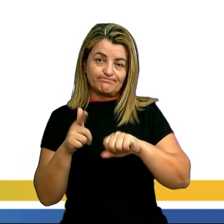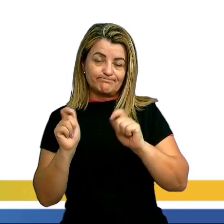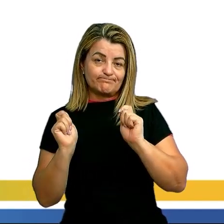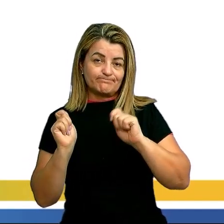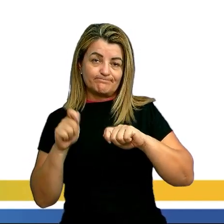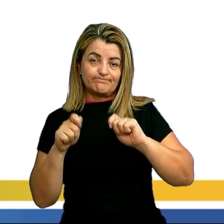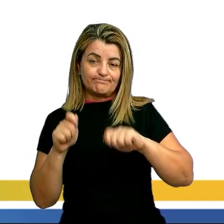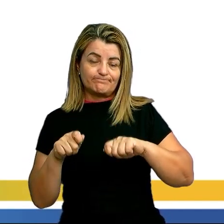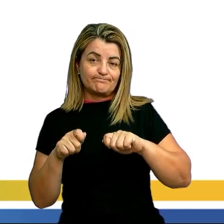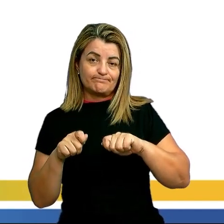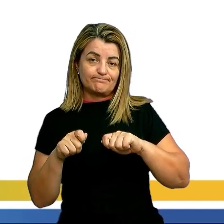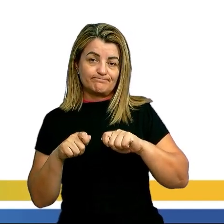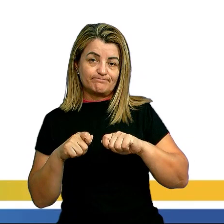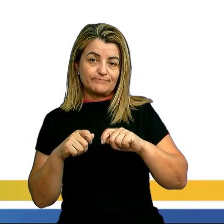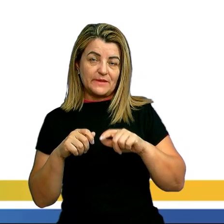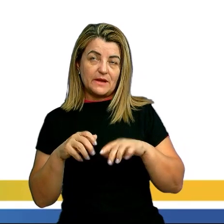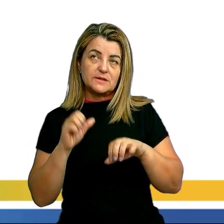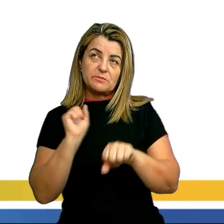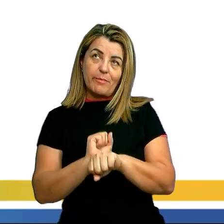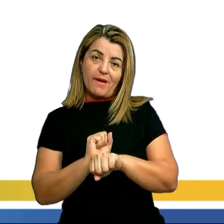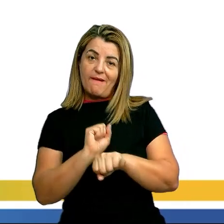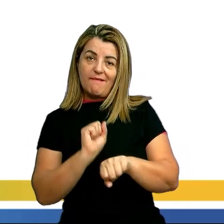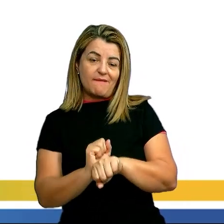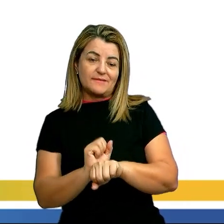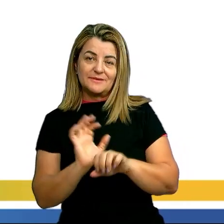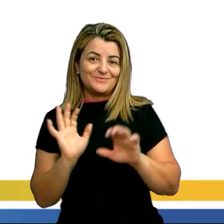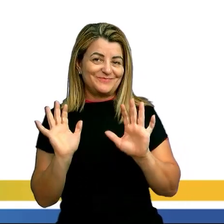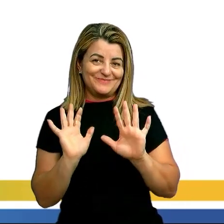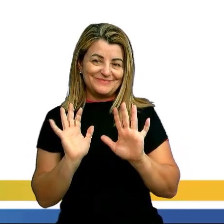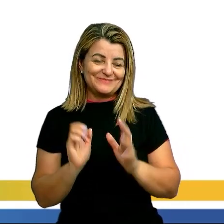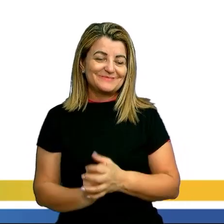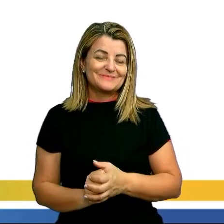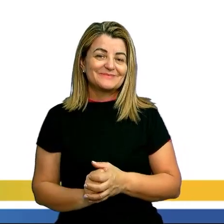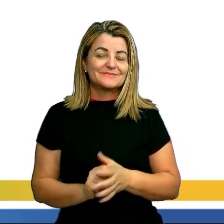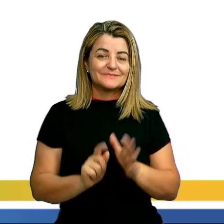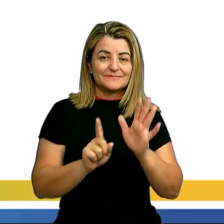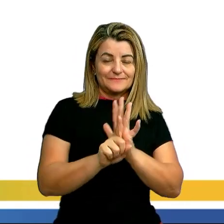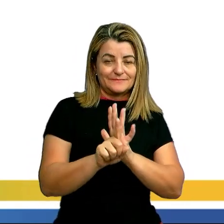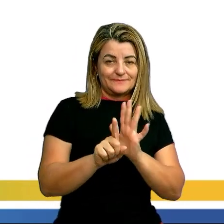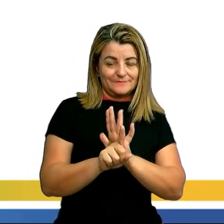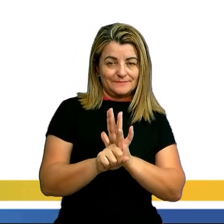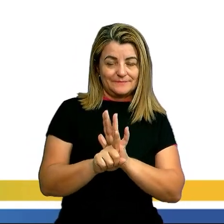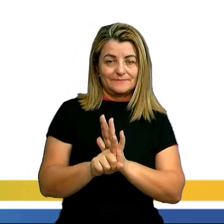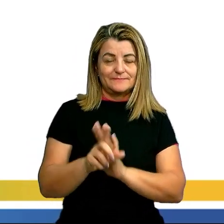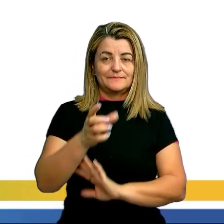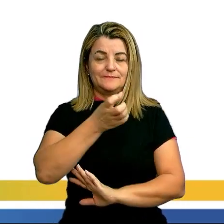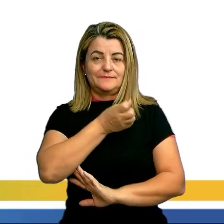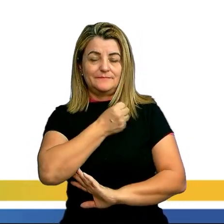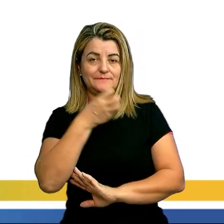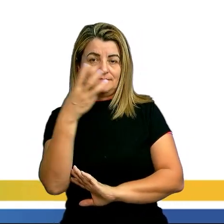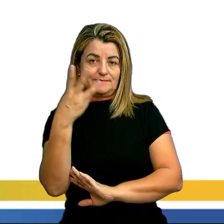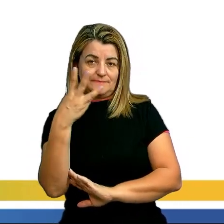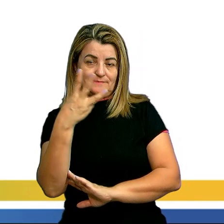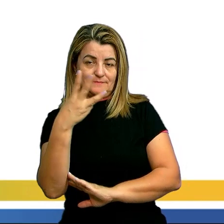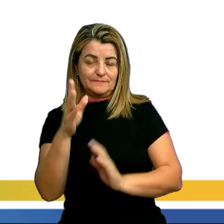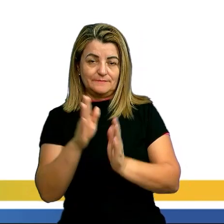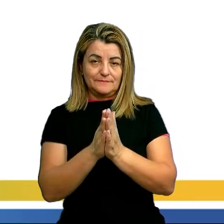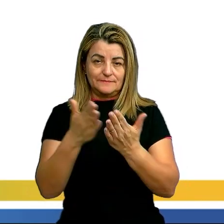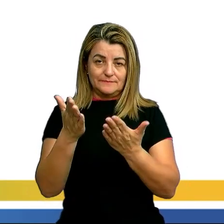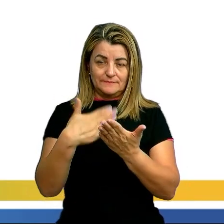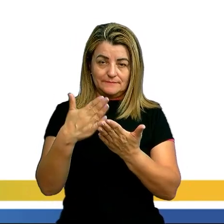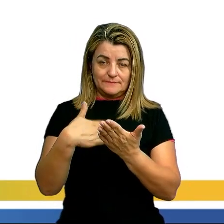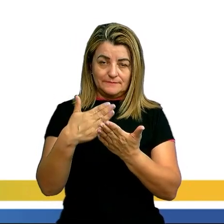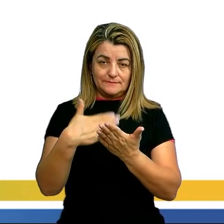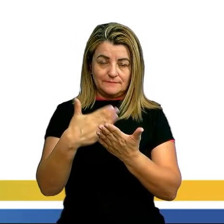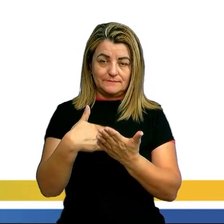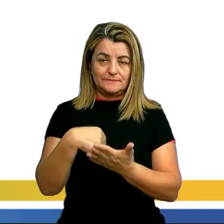possamos ficar enrolando. Vamos para a primeira questão. Essa questão é a questão 3, livro do segundo ano do Aprova